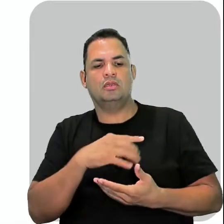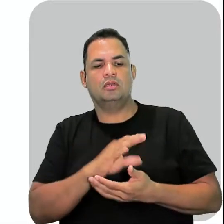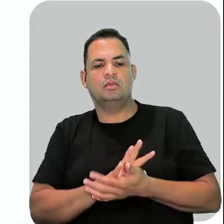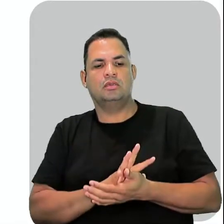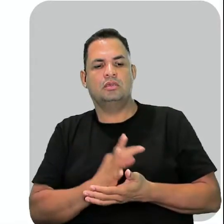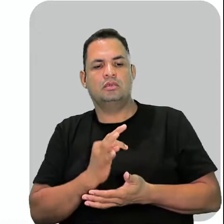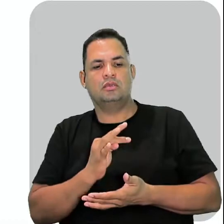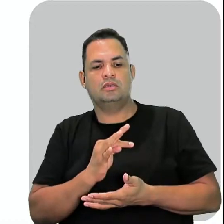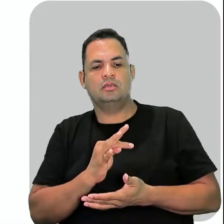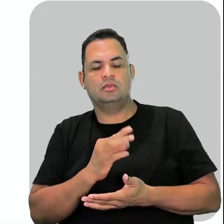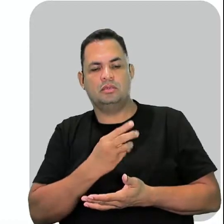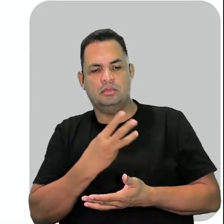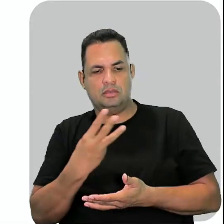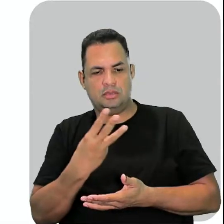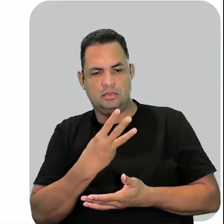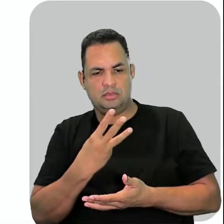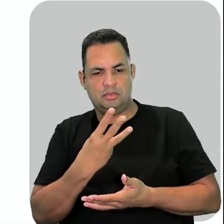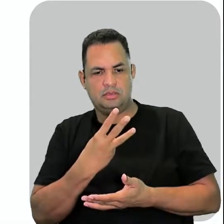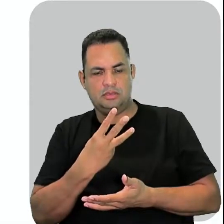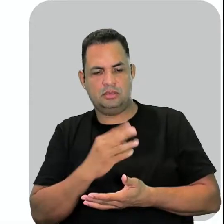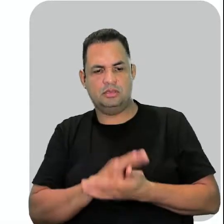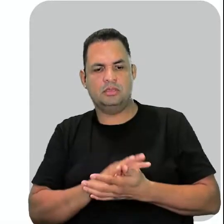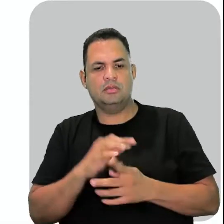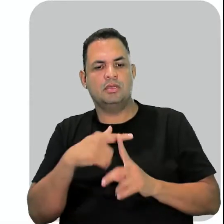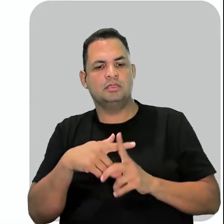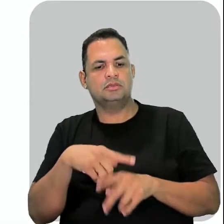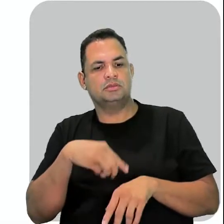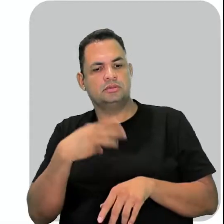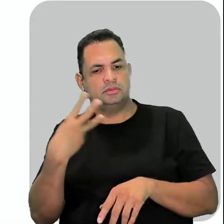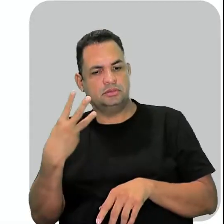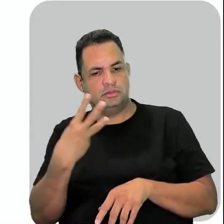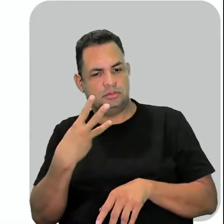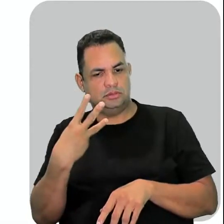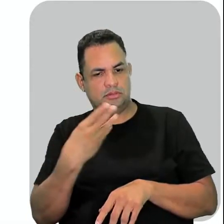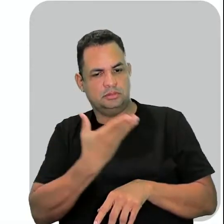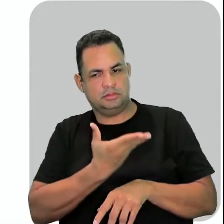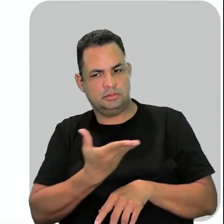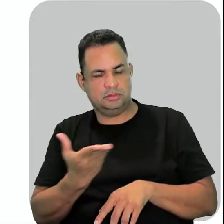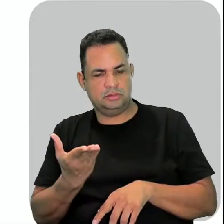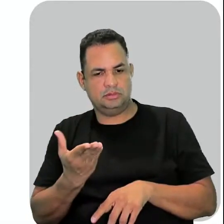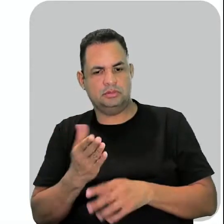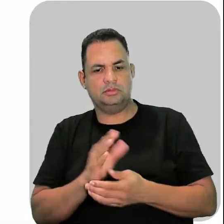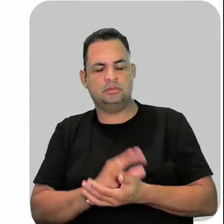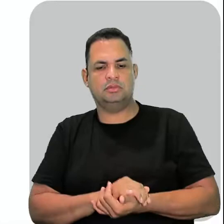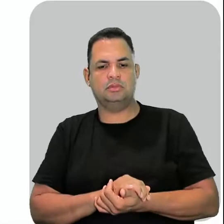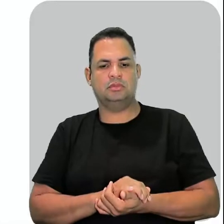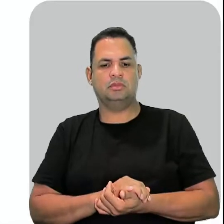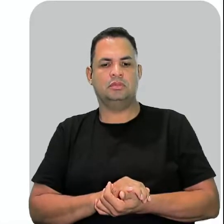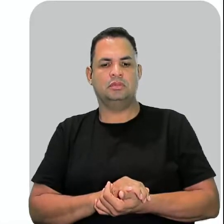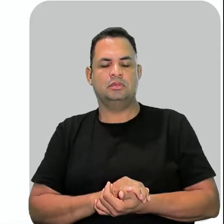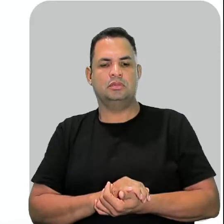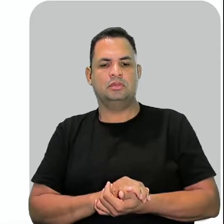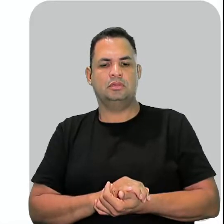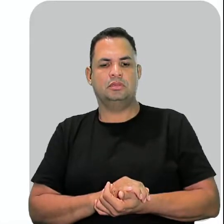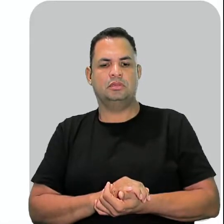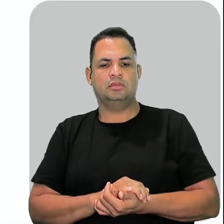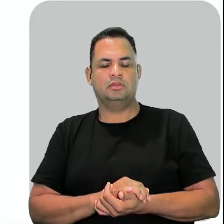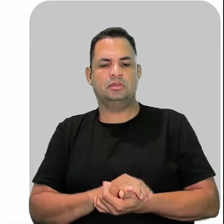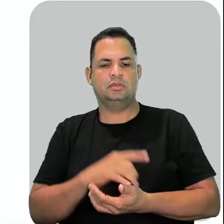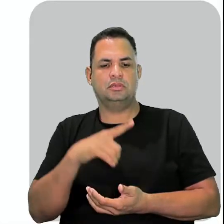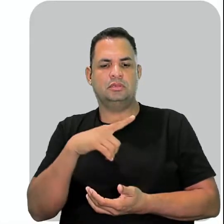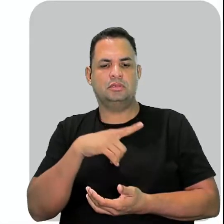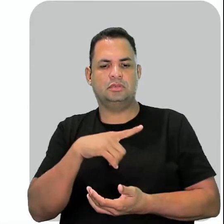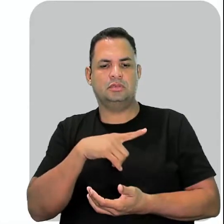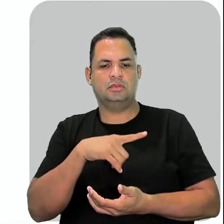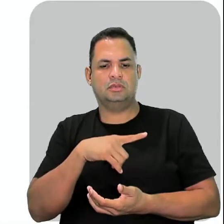3 monômeros juntos, que é o trímero, se ligando mais a outros 3 monômeros, que são outros trímeros, nós vamos